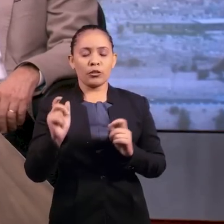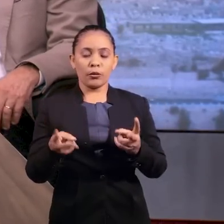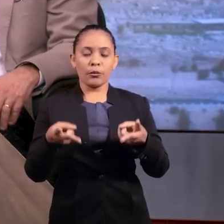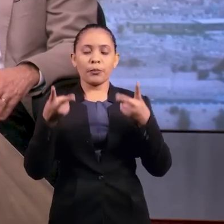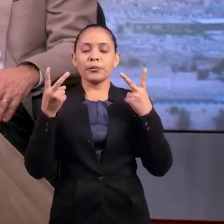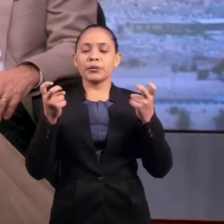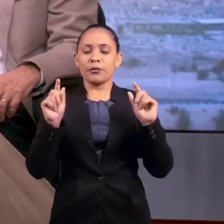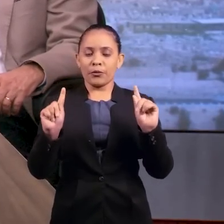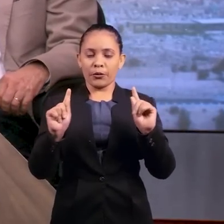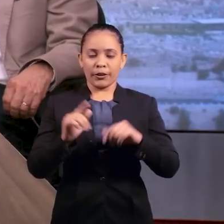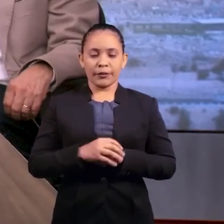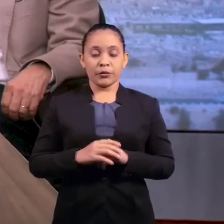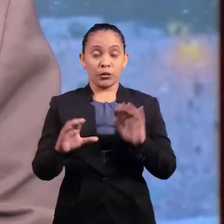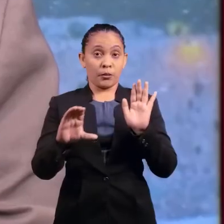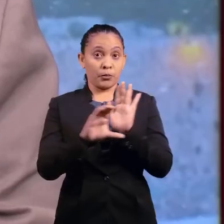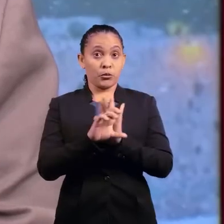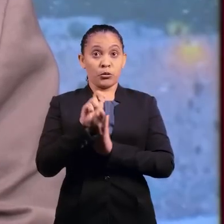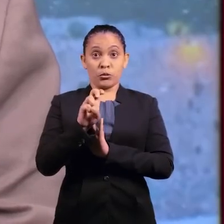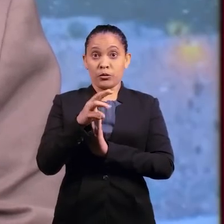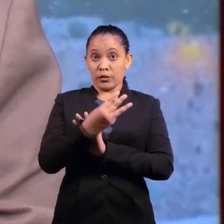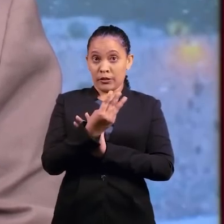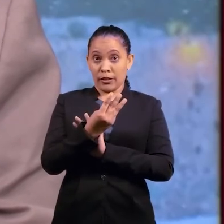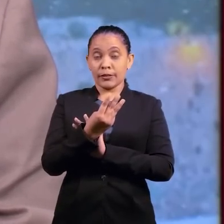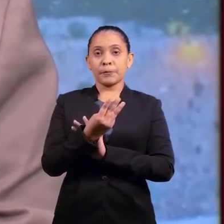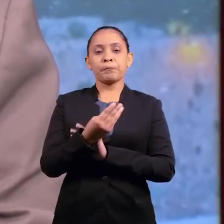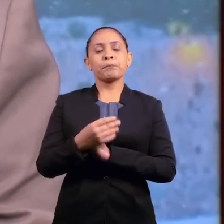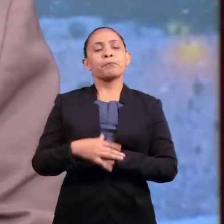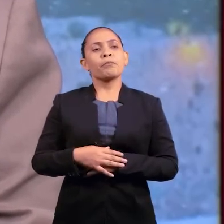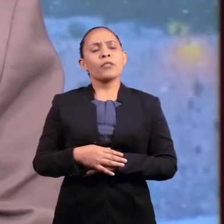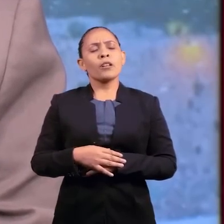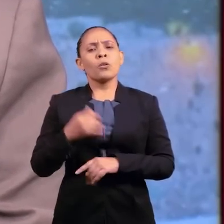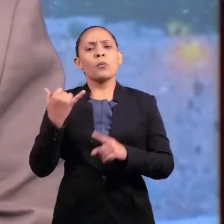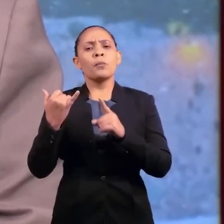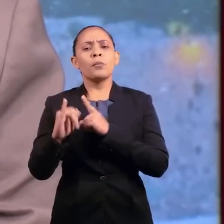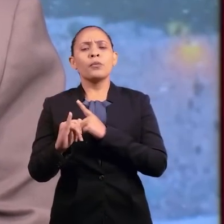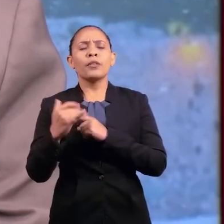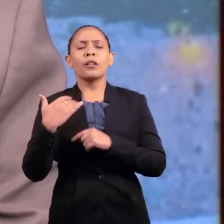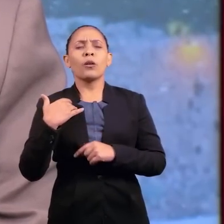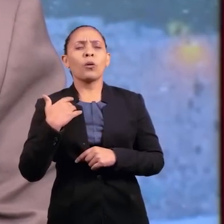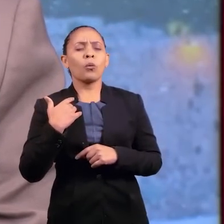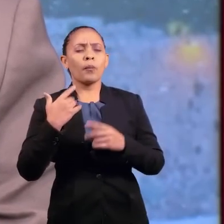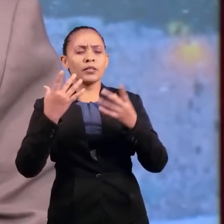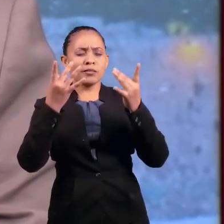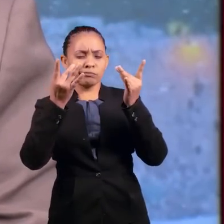que nesse capítulo 53 de Isaías começa a descrever,